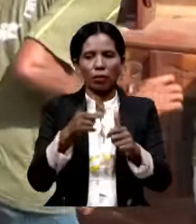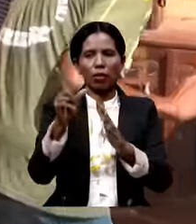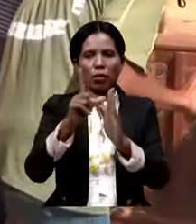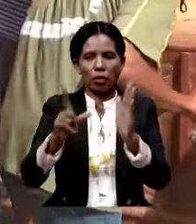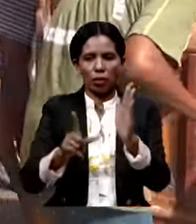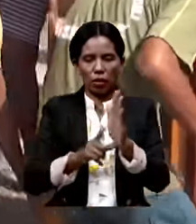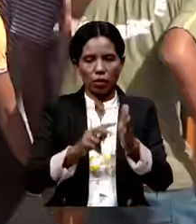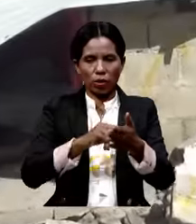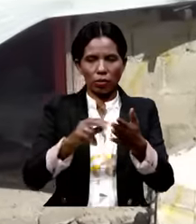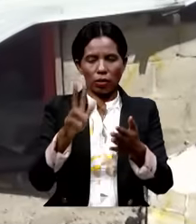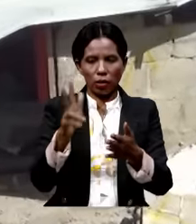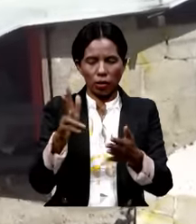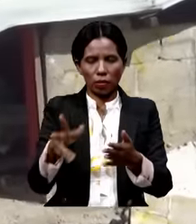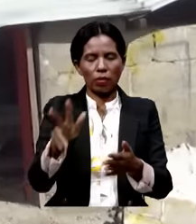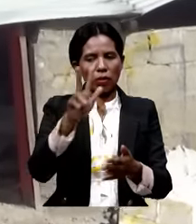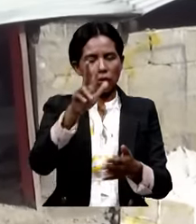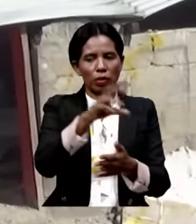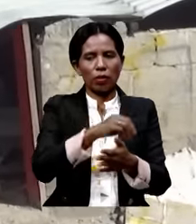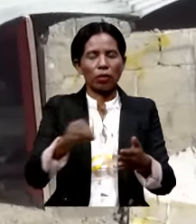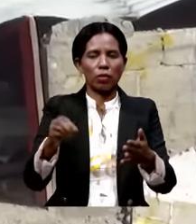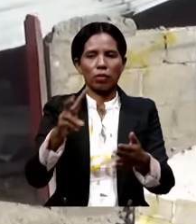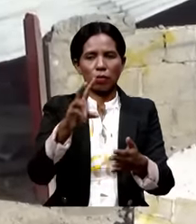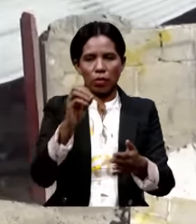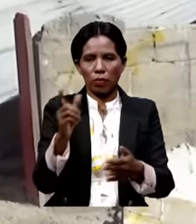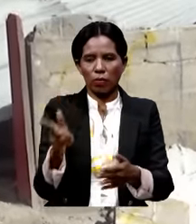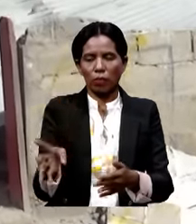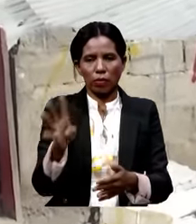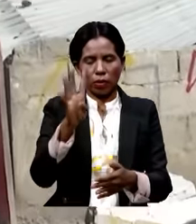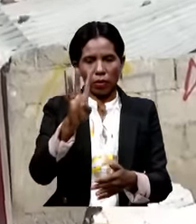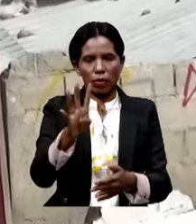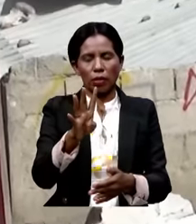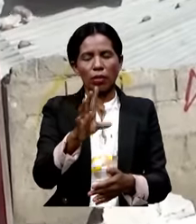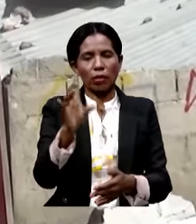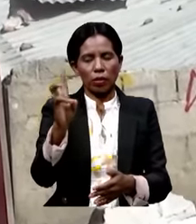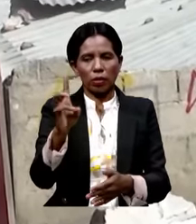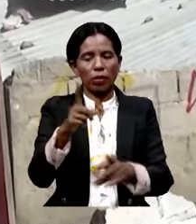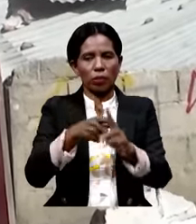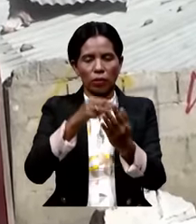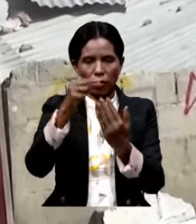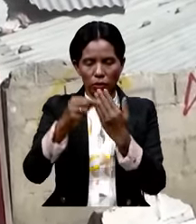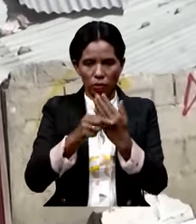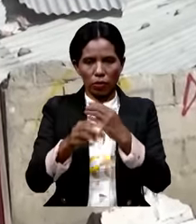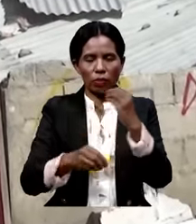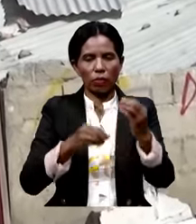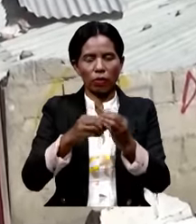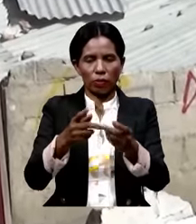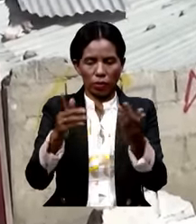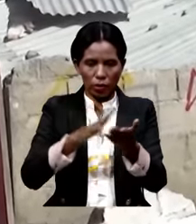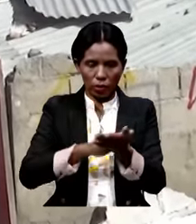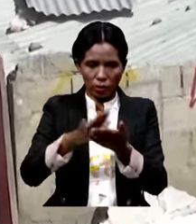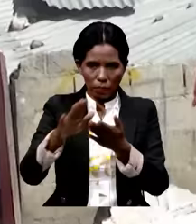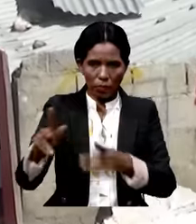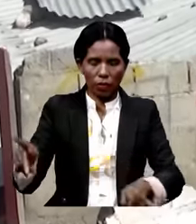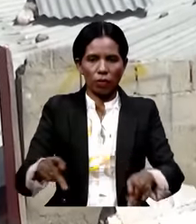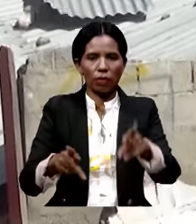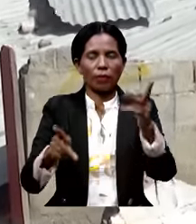decreto-lei número tolu nulu Resintolu para Rihun Rua Walu, Loron Ruanulu Resinhito, Fulan Agosto, quando baizeni na ordem pública,